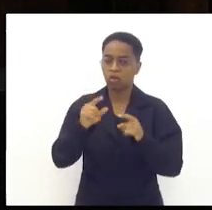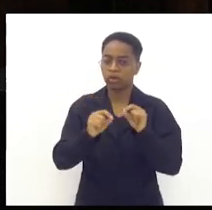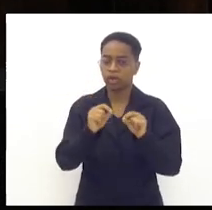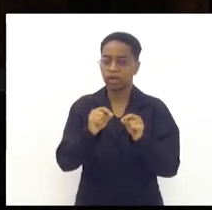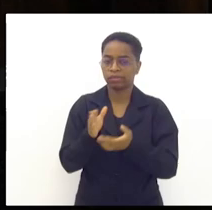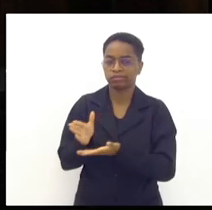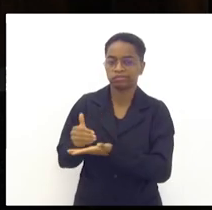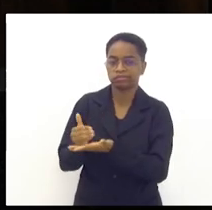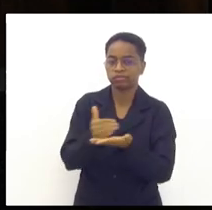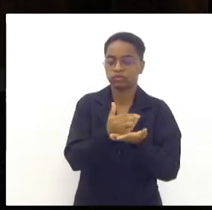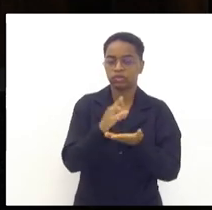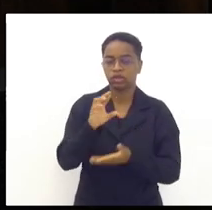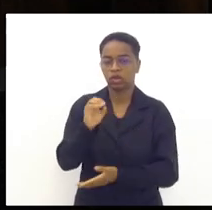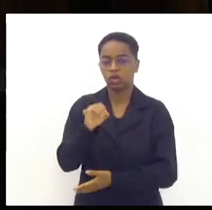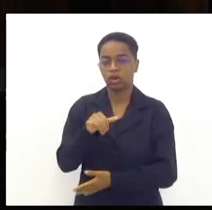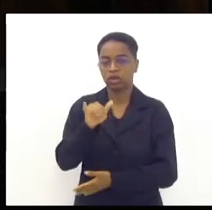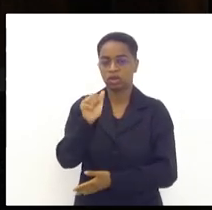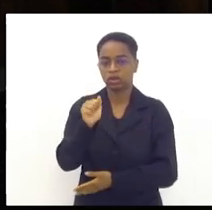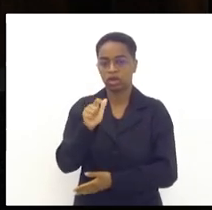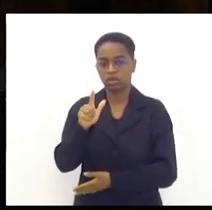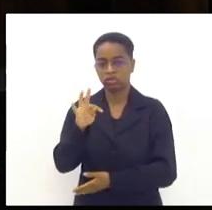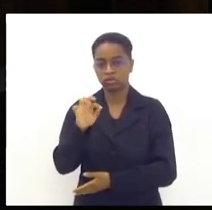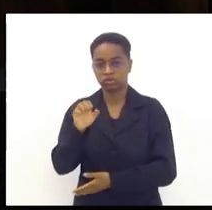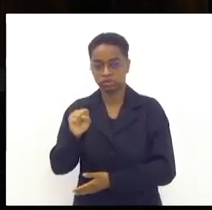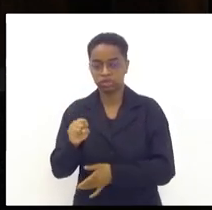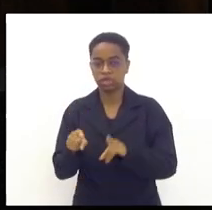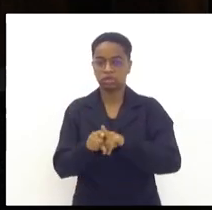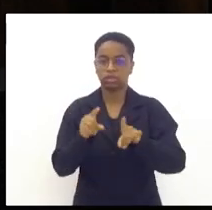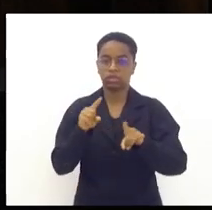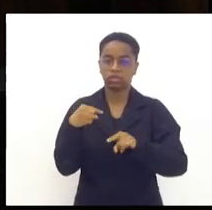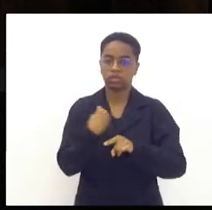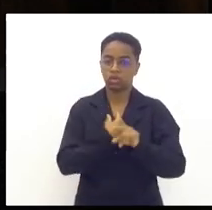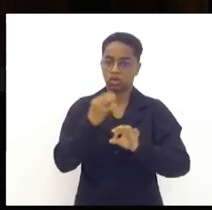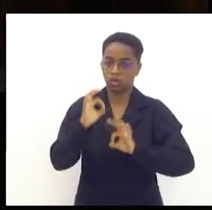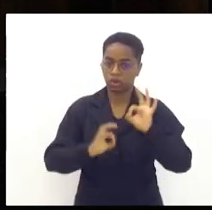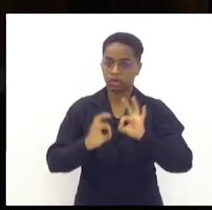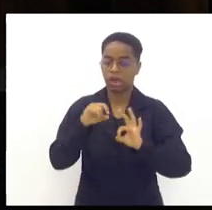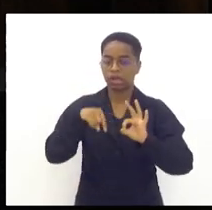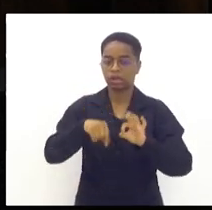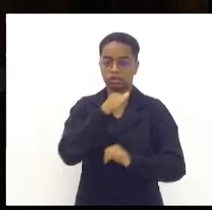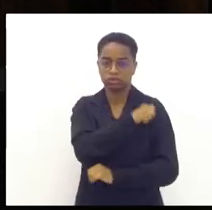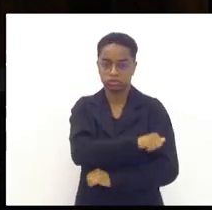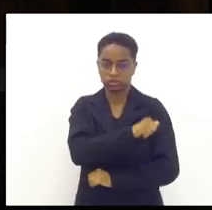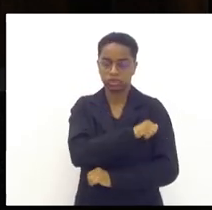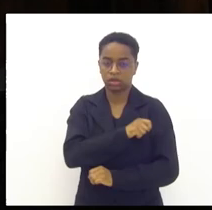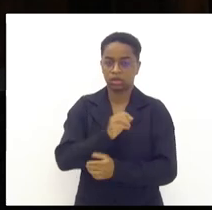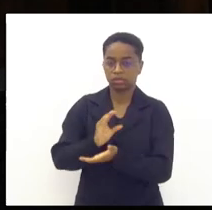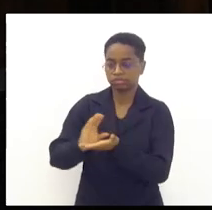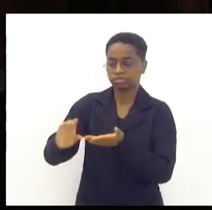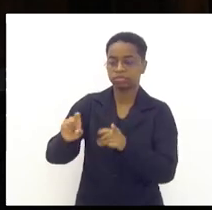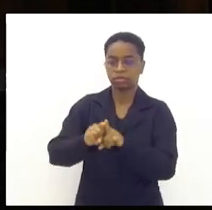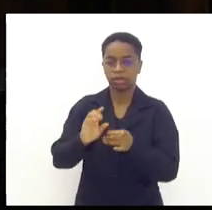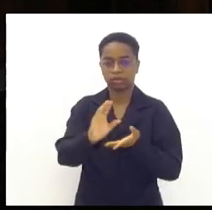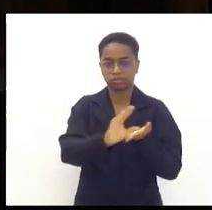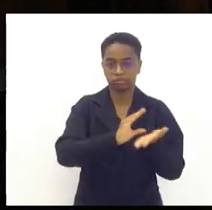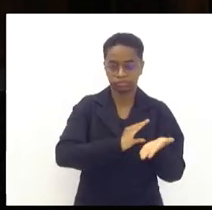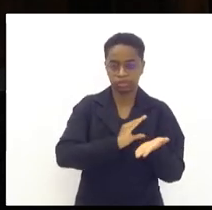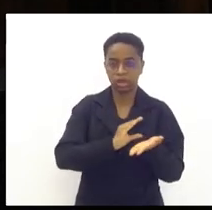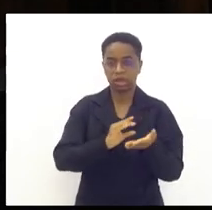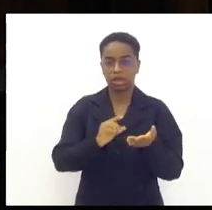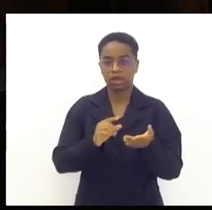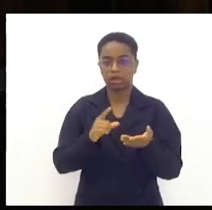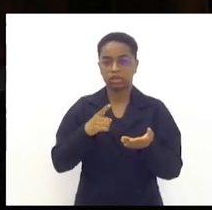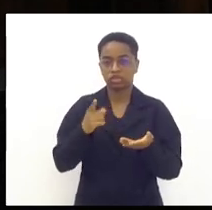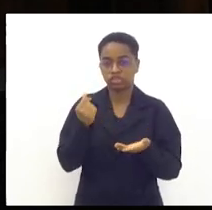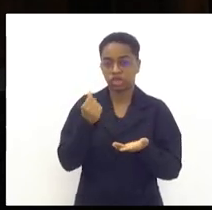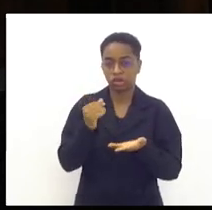nós organizamos o Estado do Rio de Janeiro para investir e gastar numa receita flutuante, e quando essa